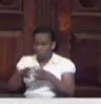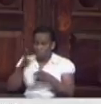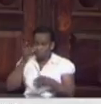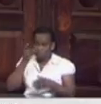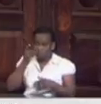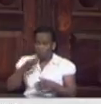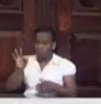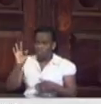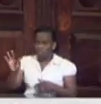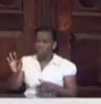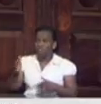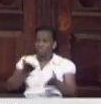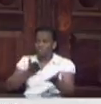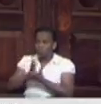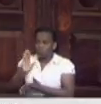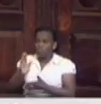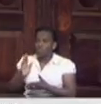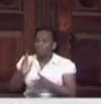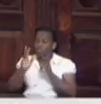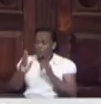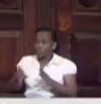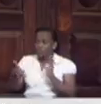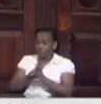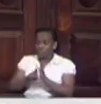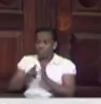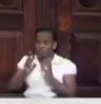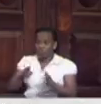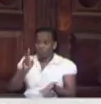ela aprove, como na original,